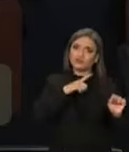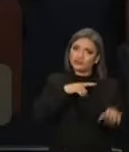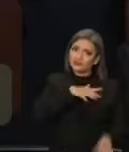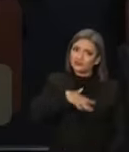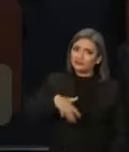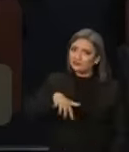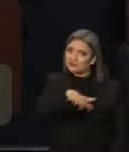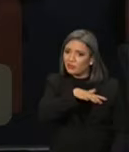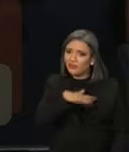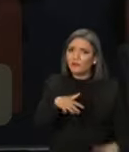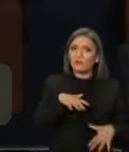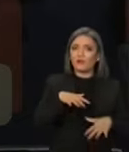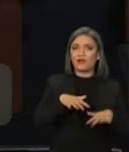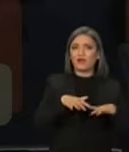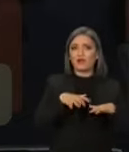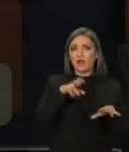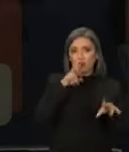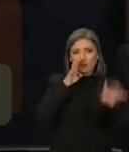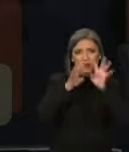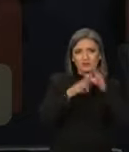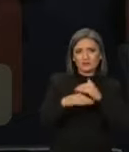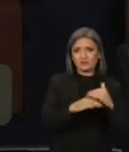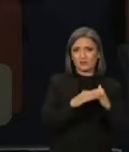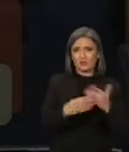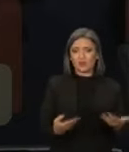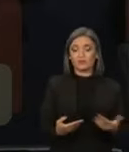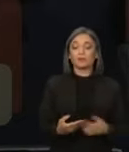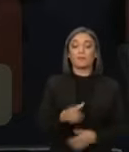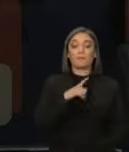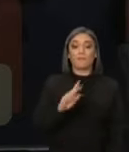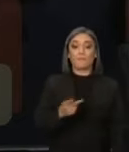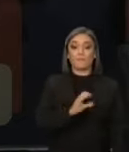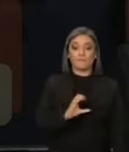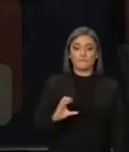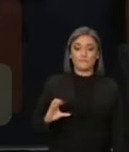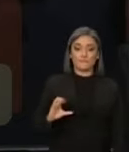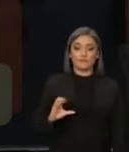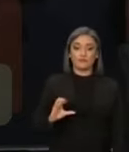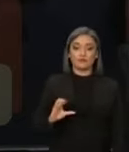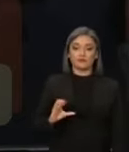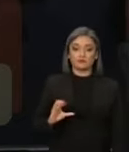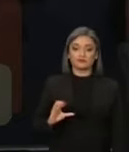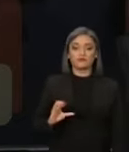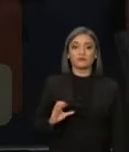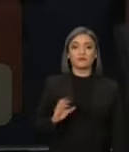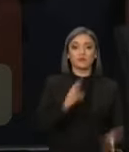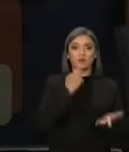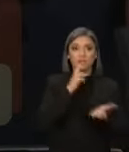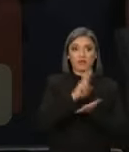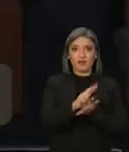cito aqui um habeas corpus da relatoria